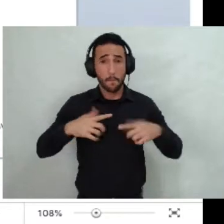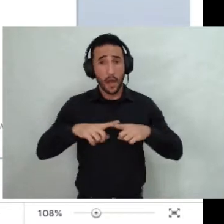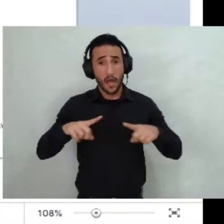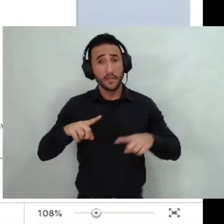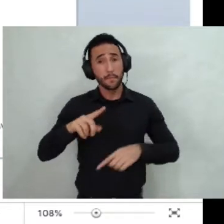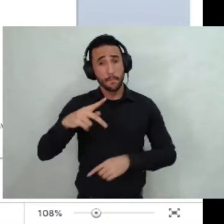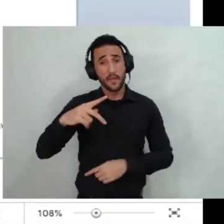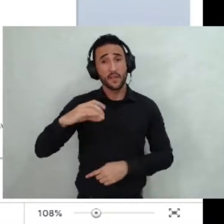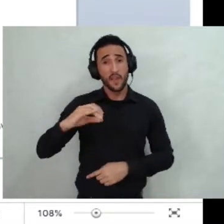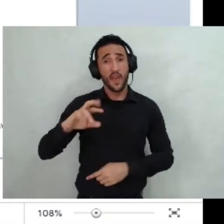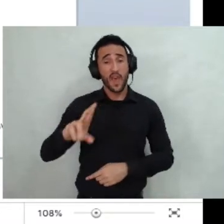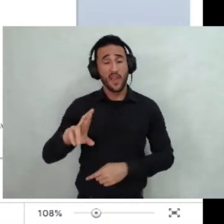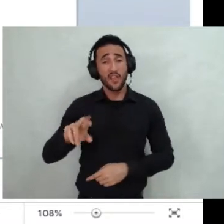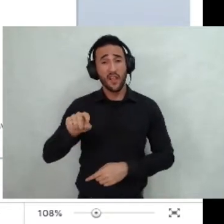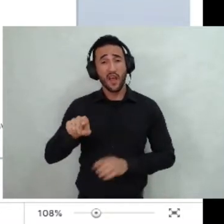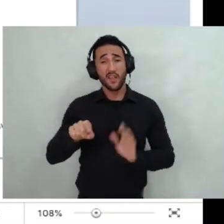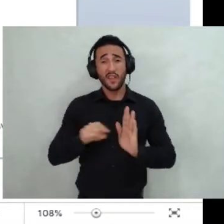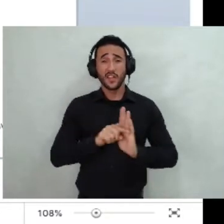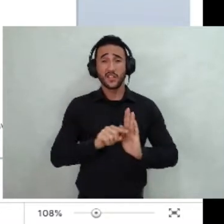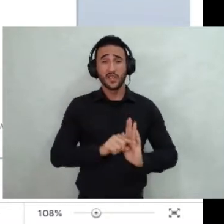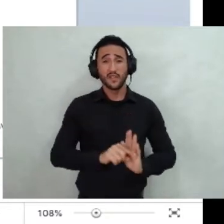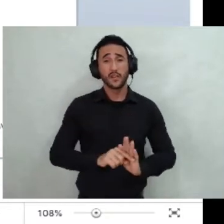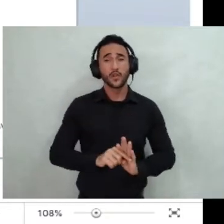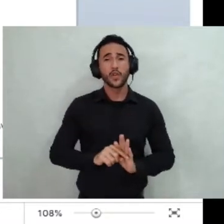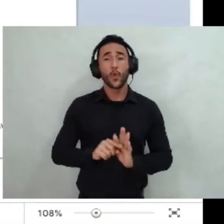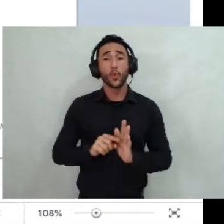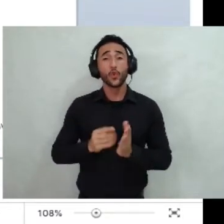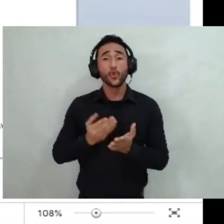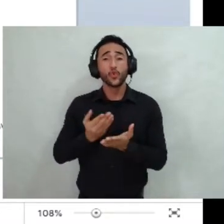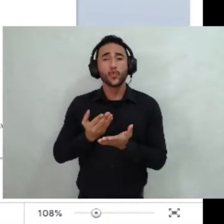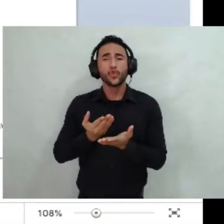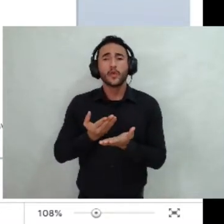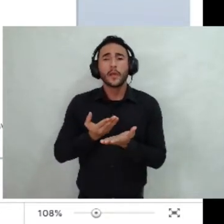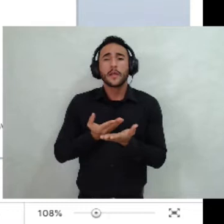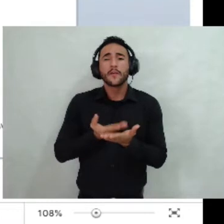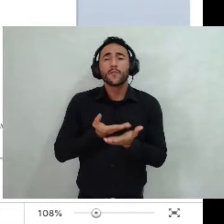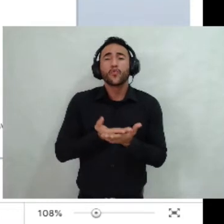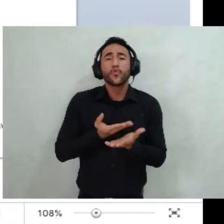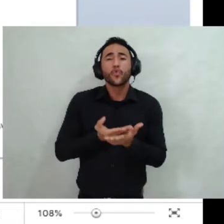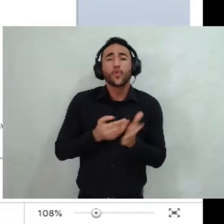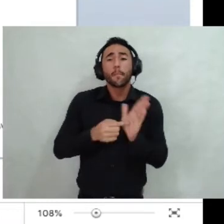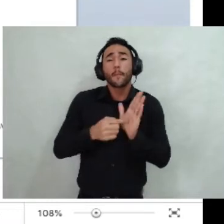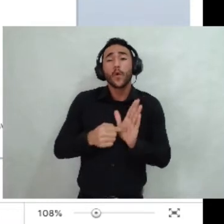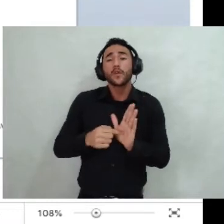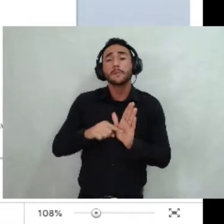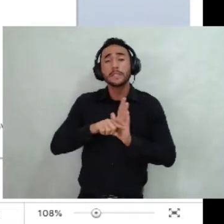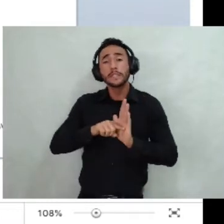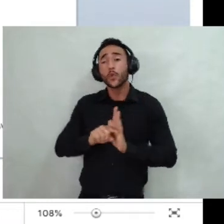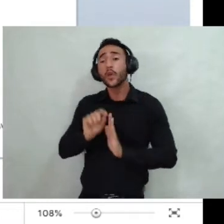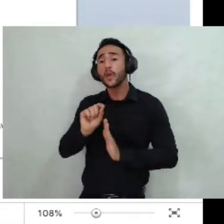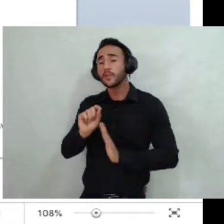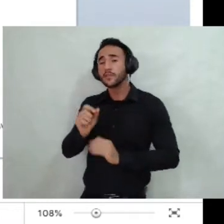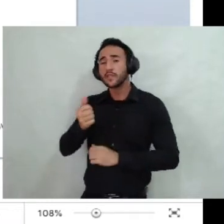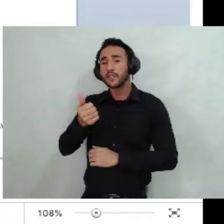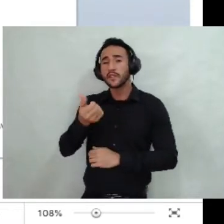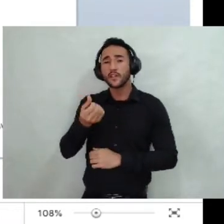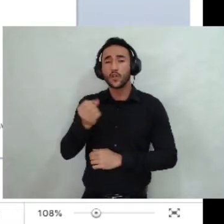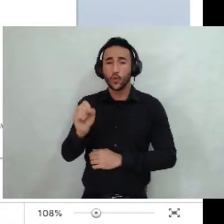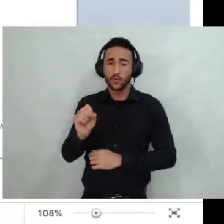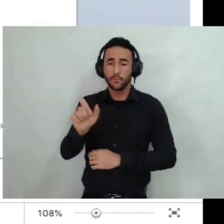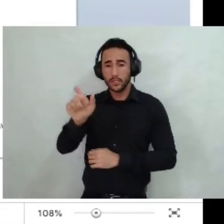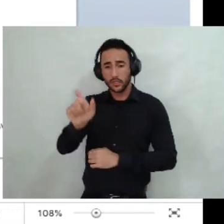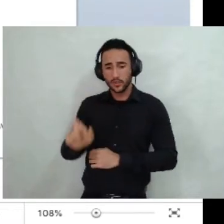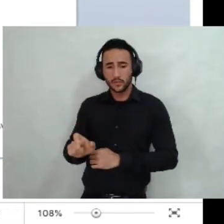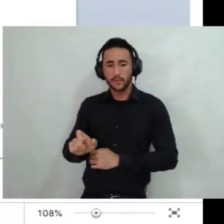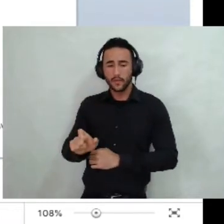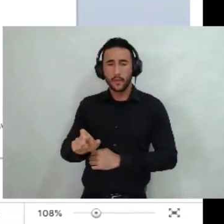estudo, 167 pacientes foram hospitalizados e 5 pacientes, eles tinham PCR negativo, apesar de ter uma